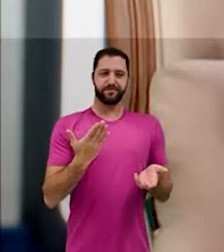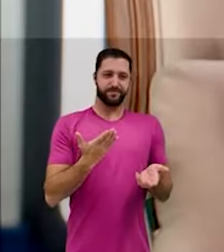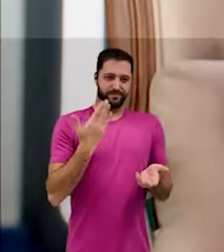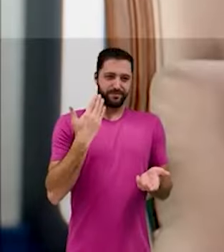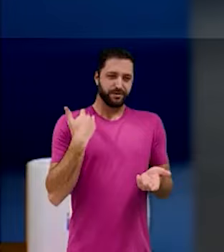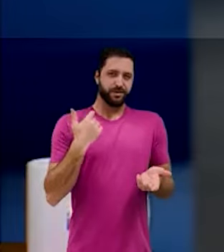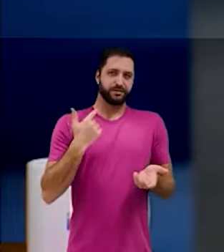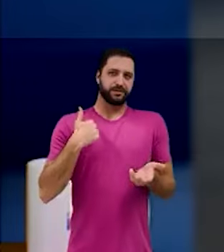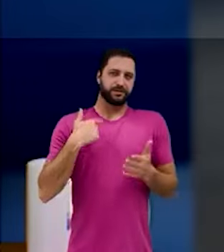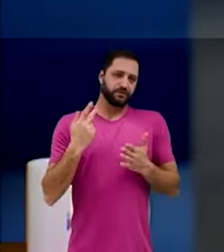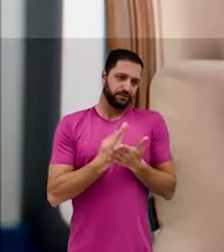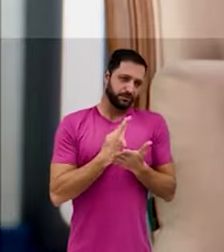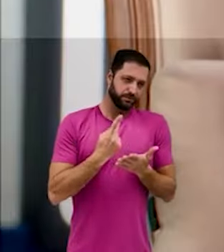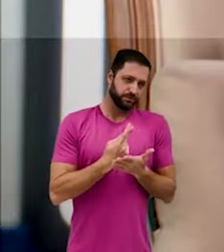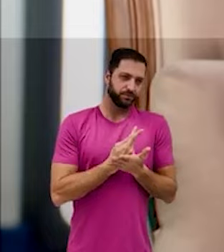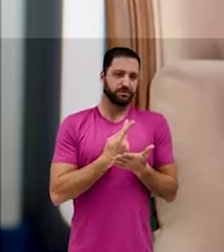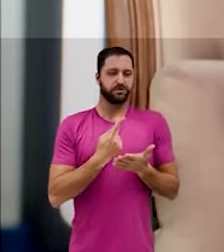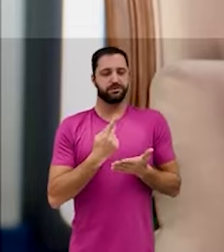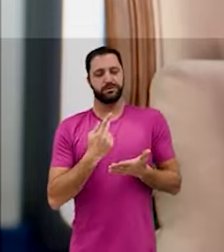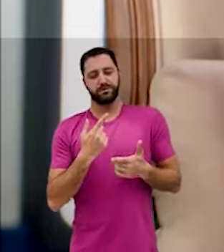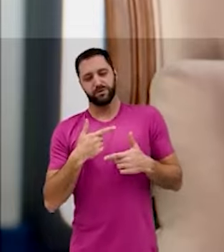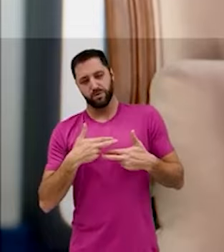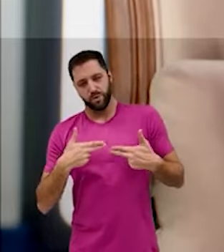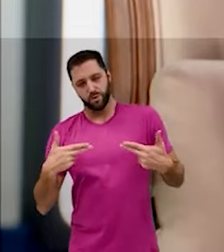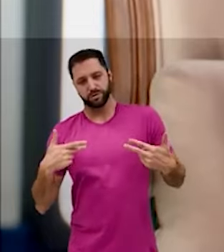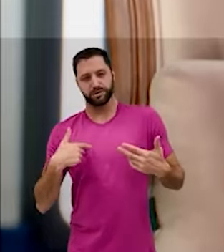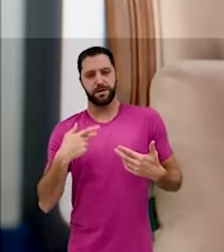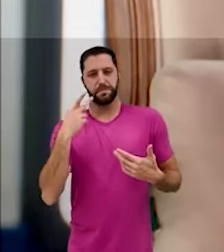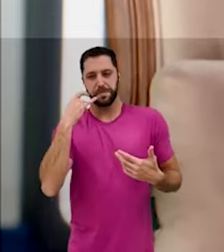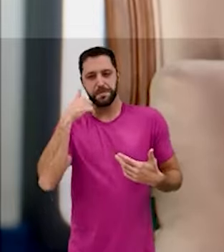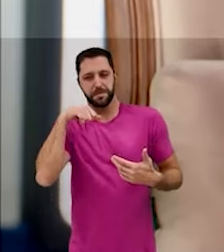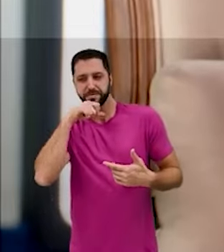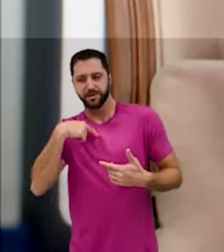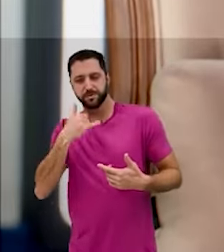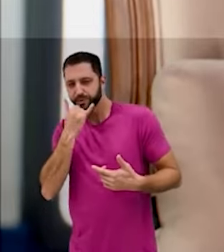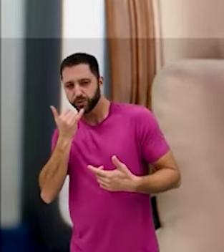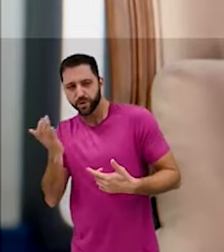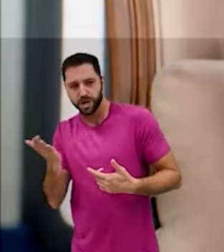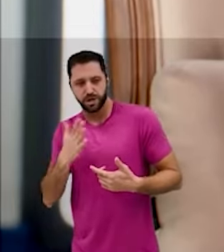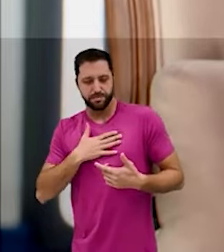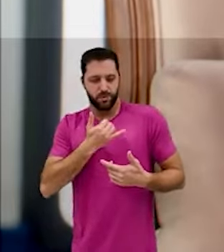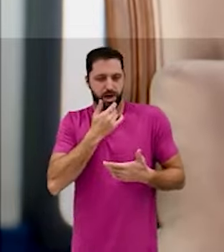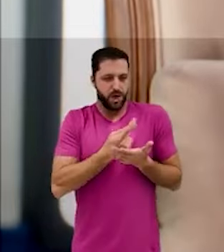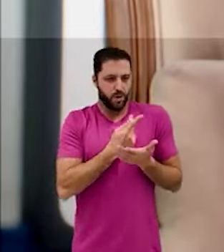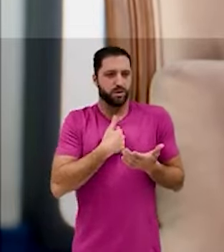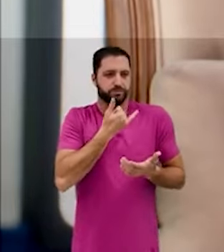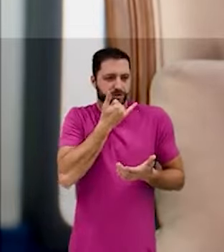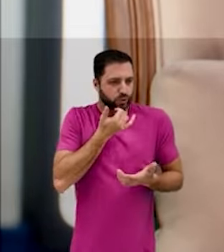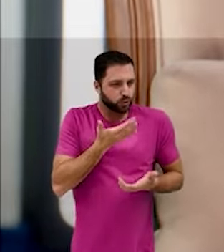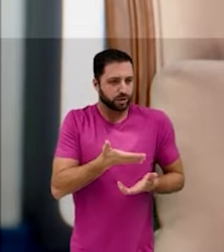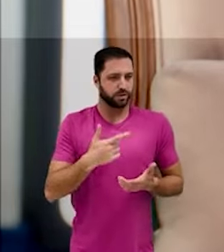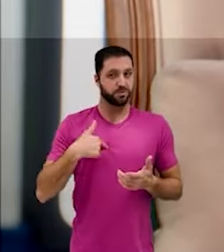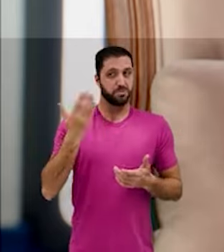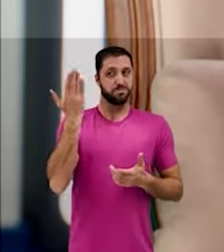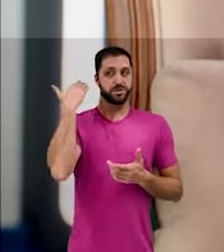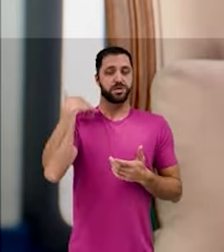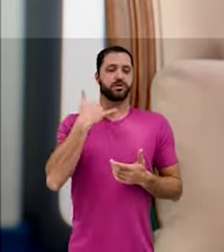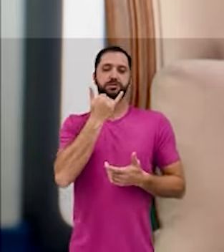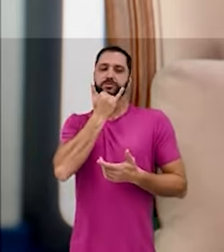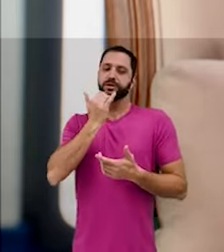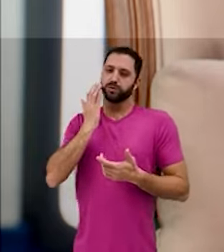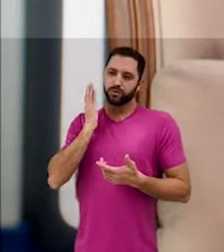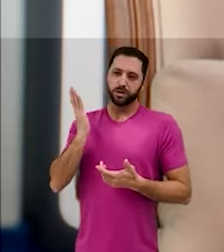eu me alinhei, né, quando eu me perdoei dos meus erros, perdoei os meus pais, perdoei todo